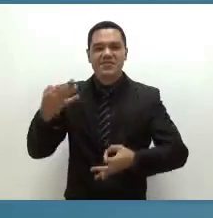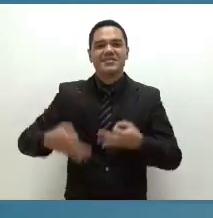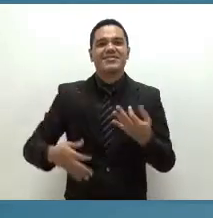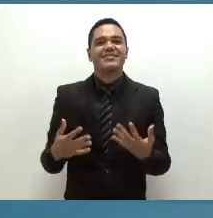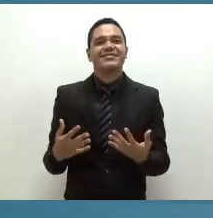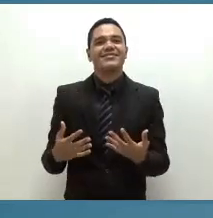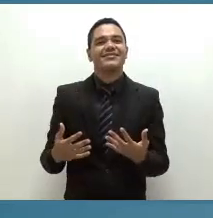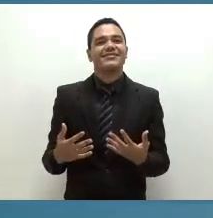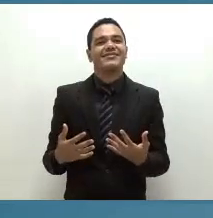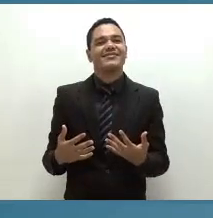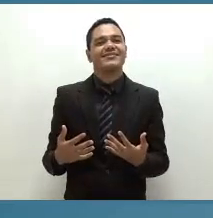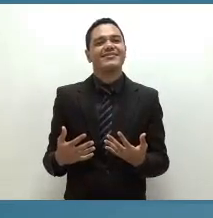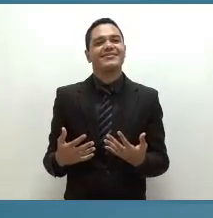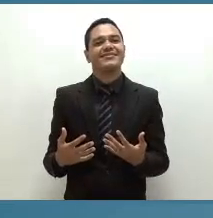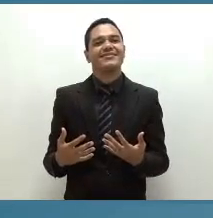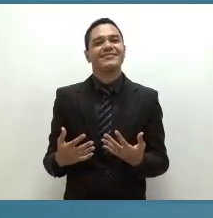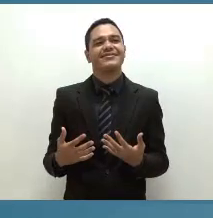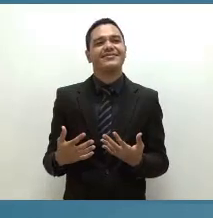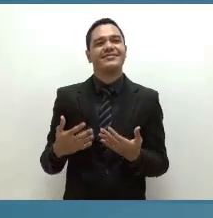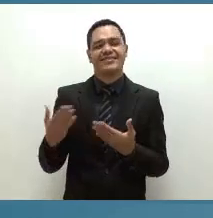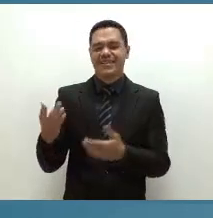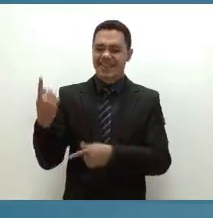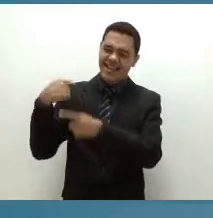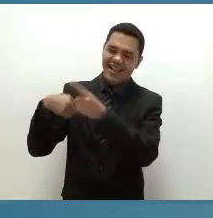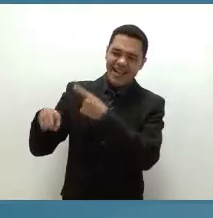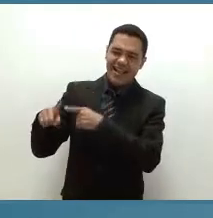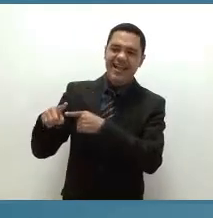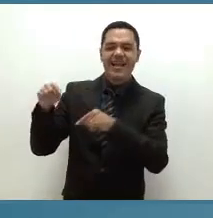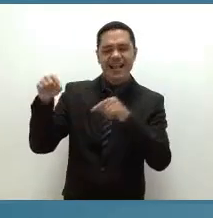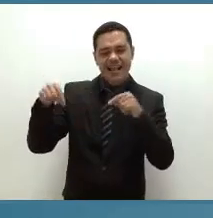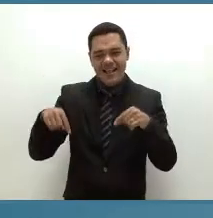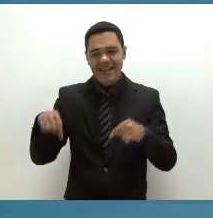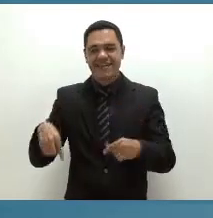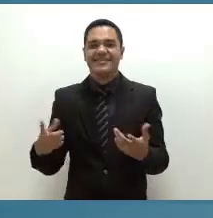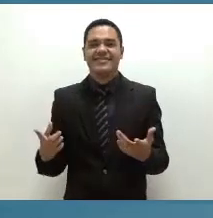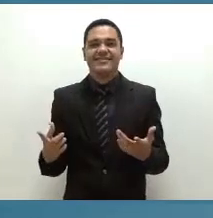uma pessoa na qual eu vou se perceber